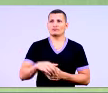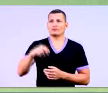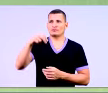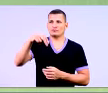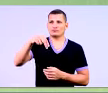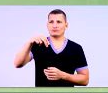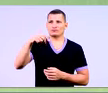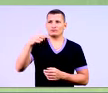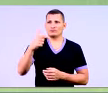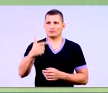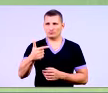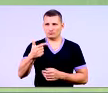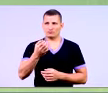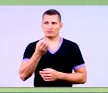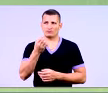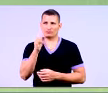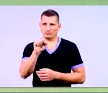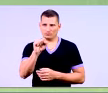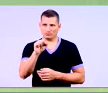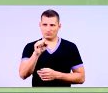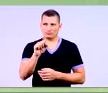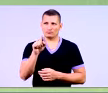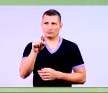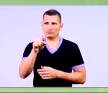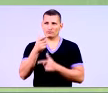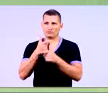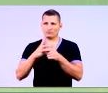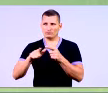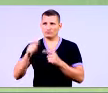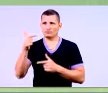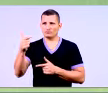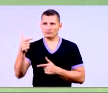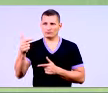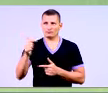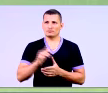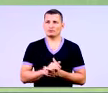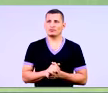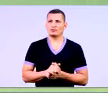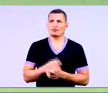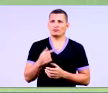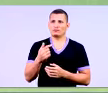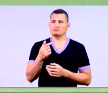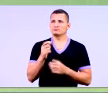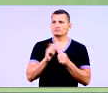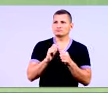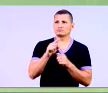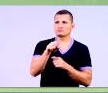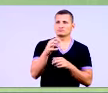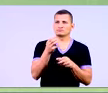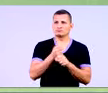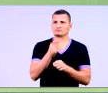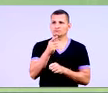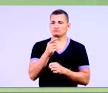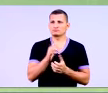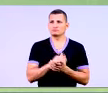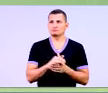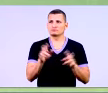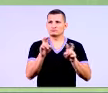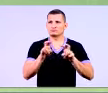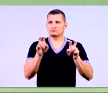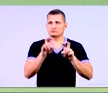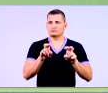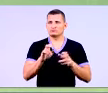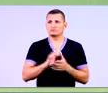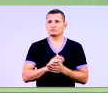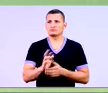8 e que ele vai dividir isso por dois se eu fosse fazer esse cálculo aqui o computador iria me